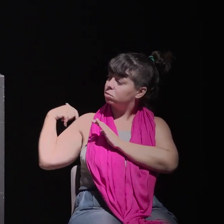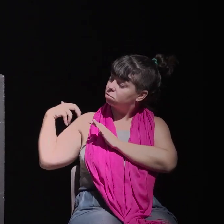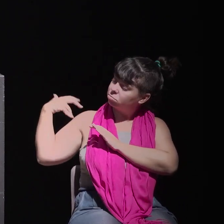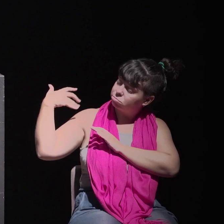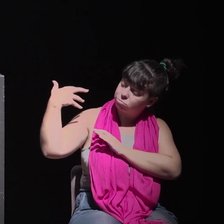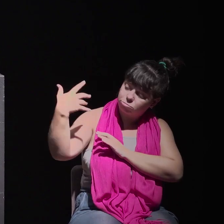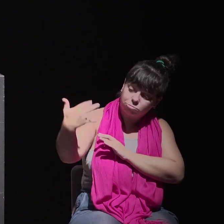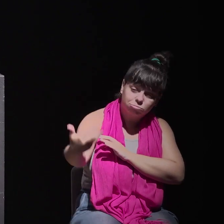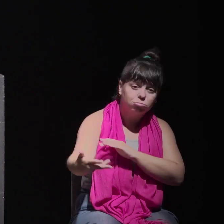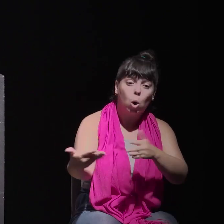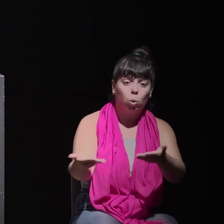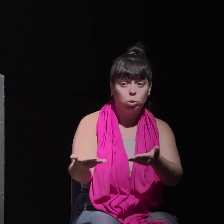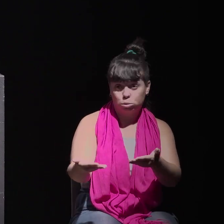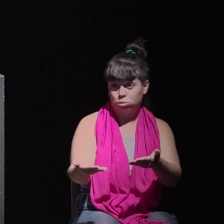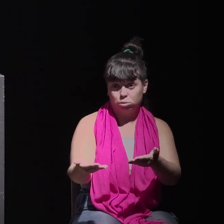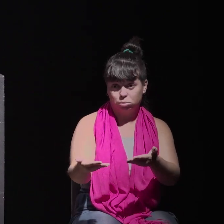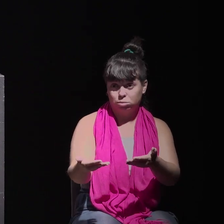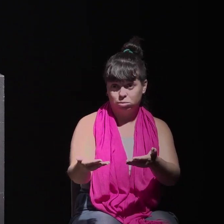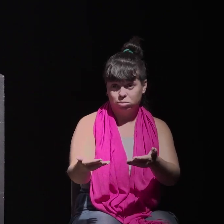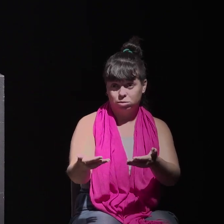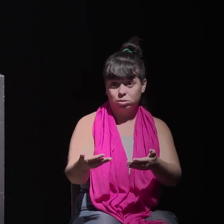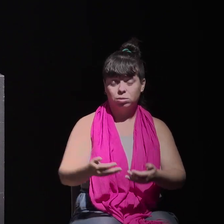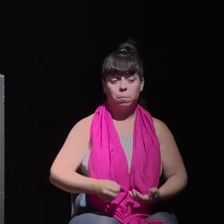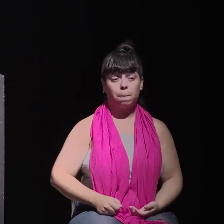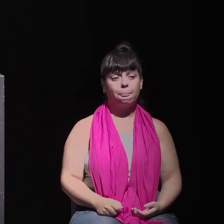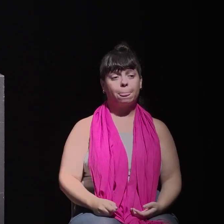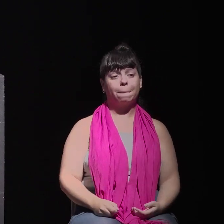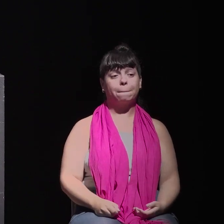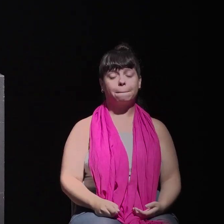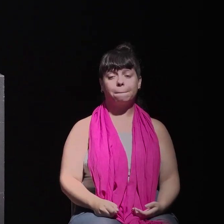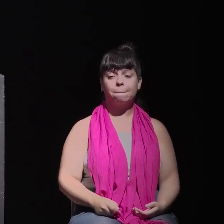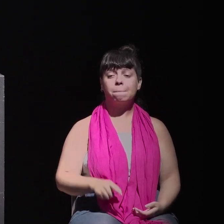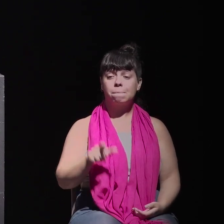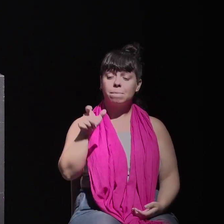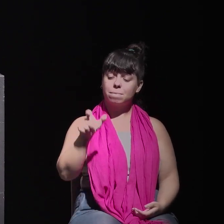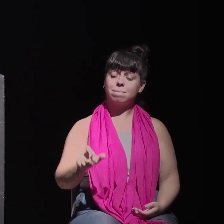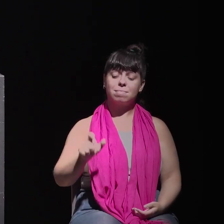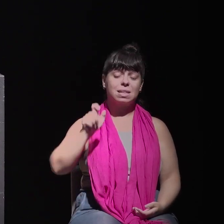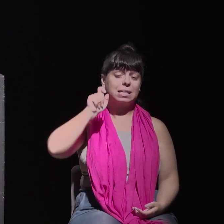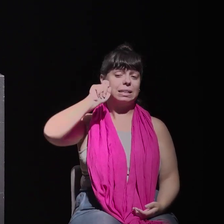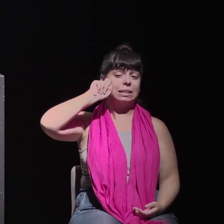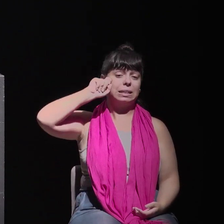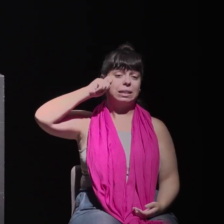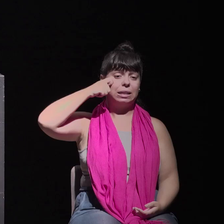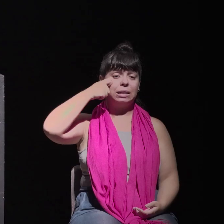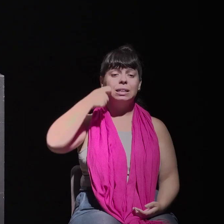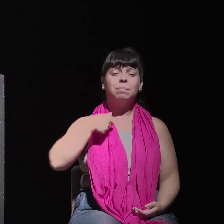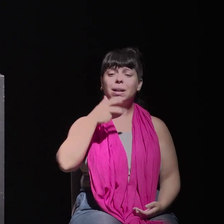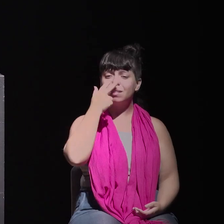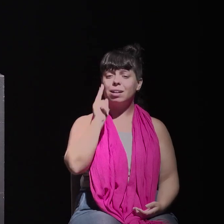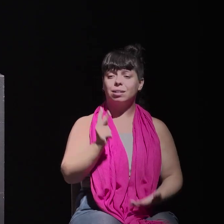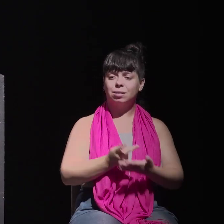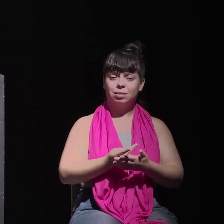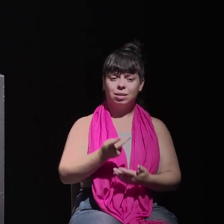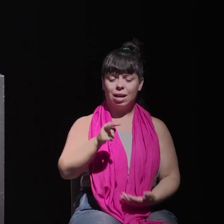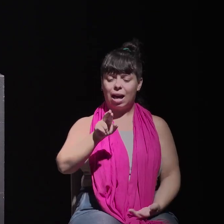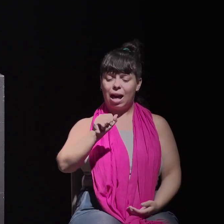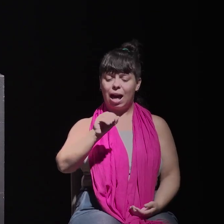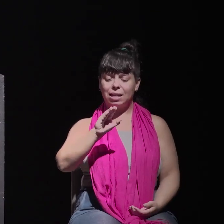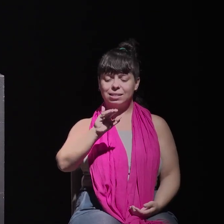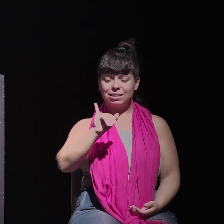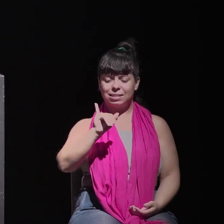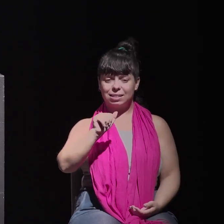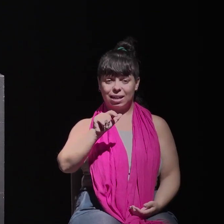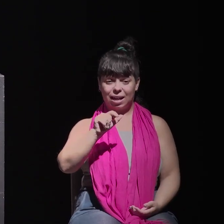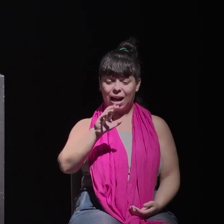desse lugar que a racialidade negra. E a gente tem um equívoco, porque a gente tende a considerar que racialidade é só negra.